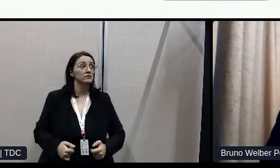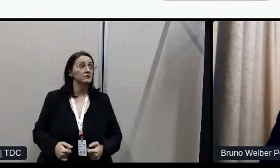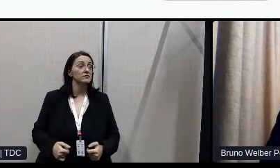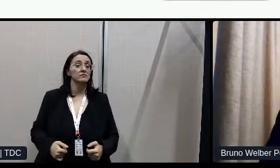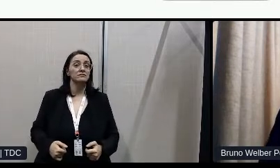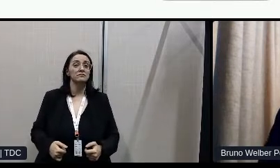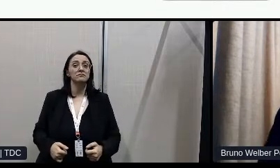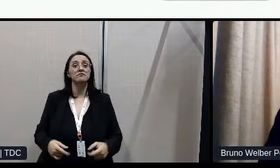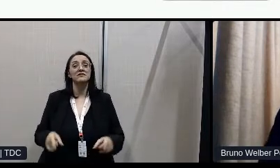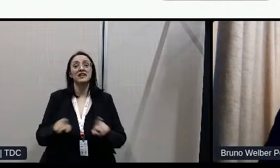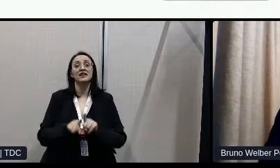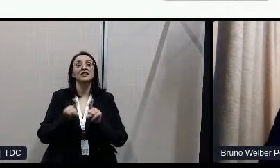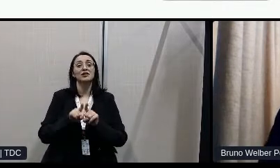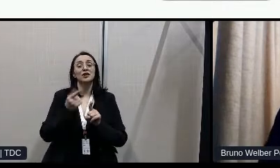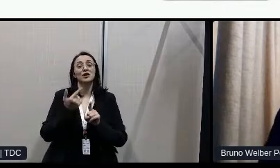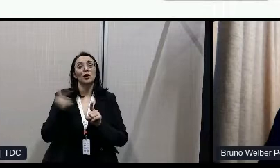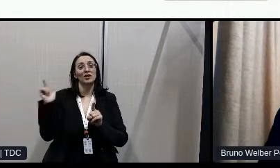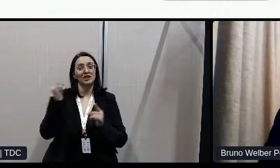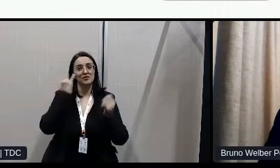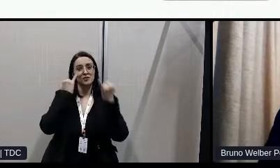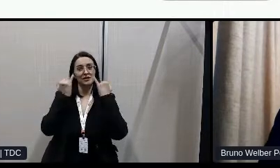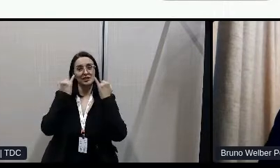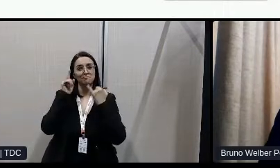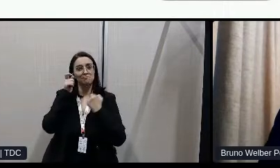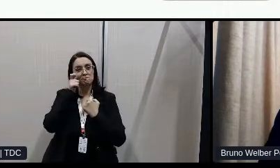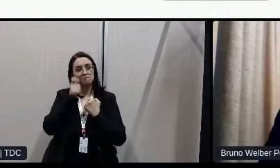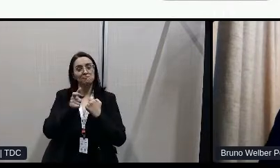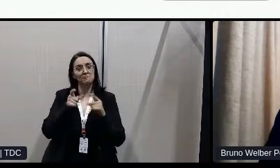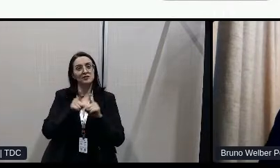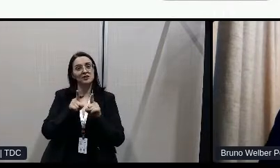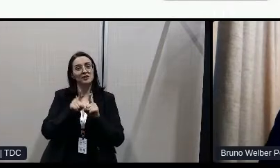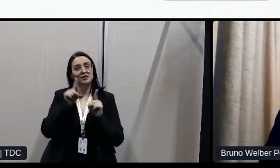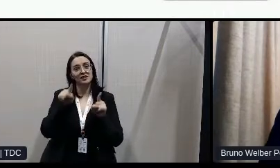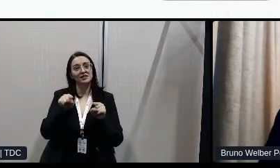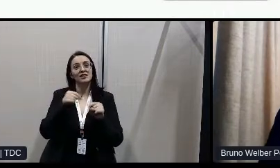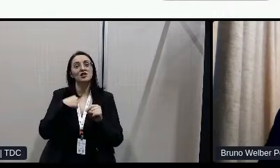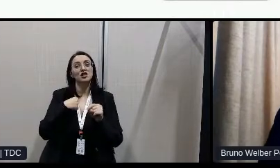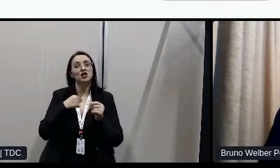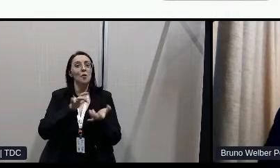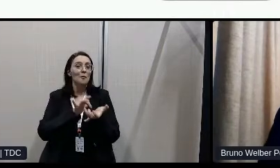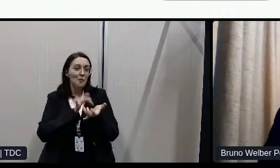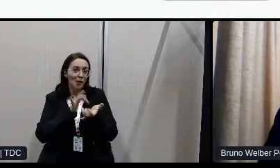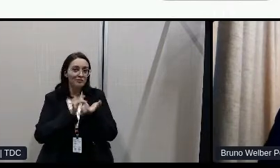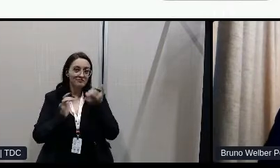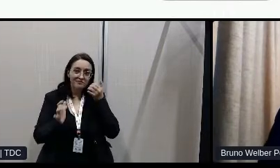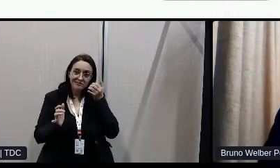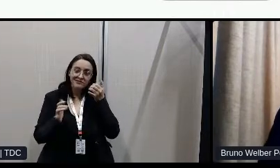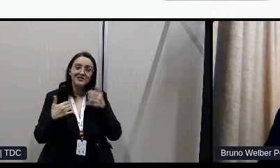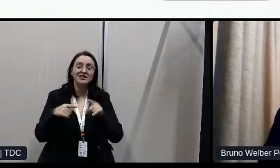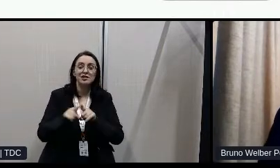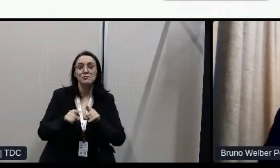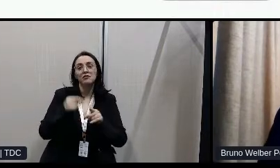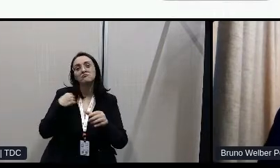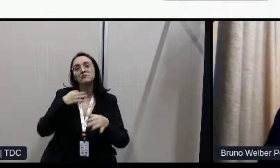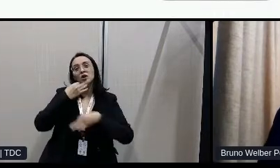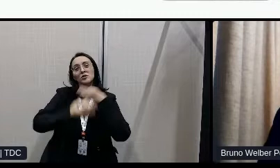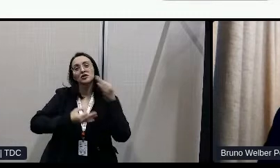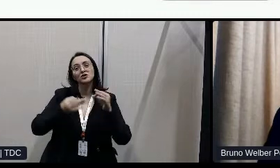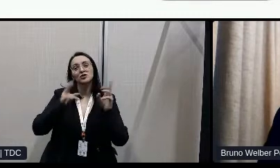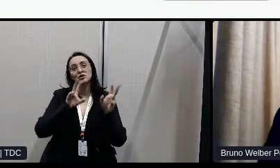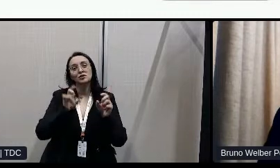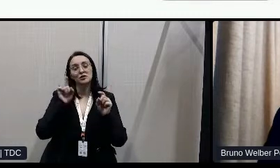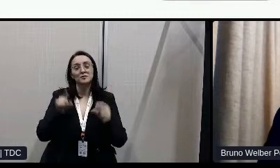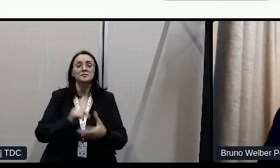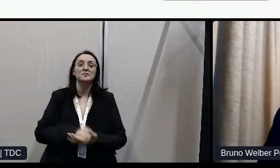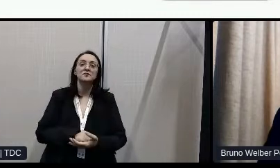E aqui, sim, outro dado interessante também, reforçando essa questão do mobile, que a gente comentou sobre o Jexu, é